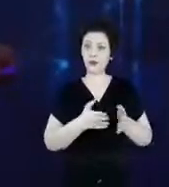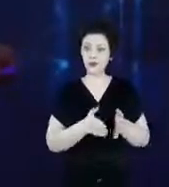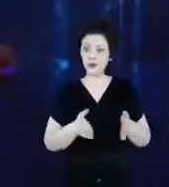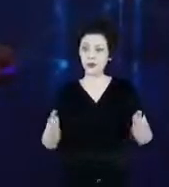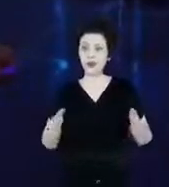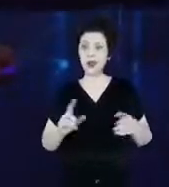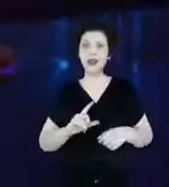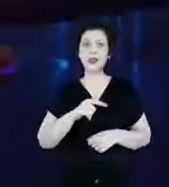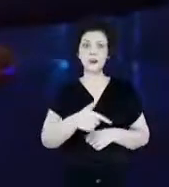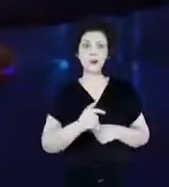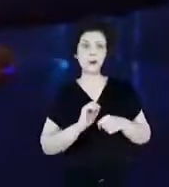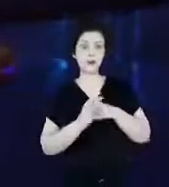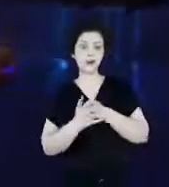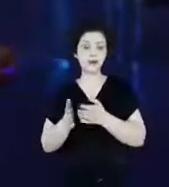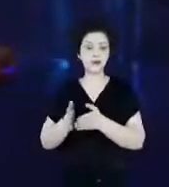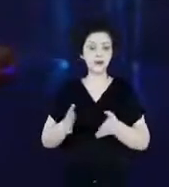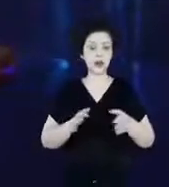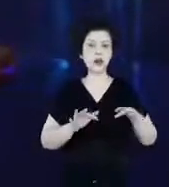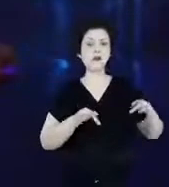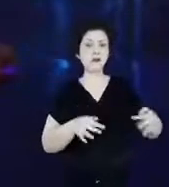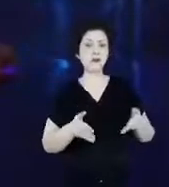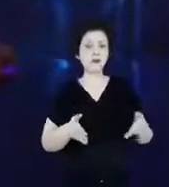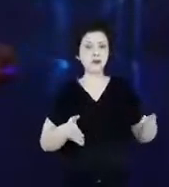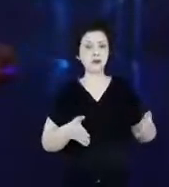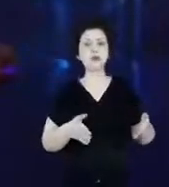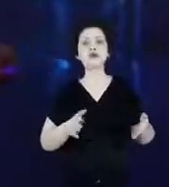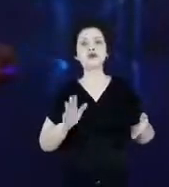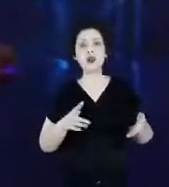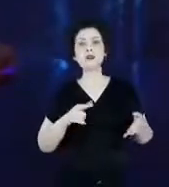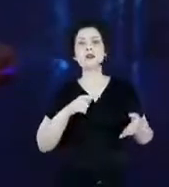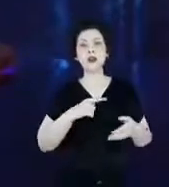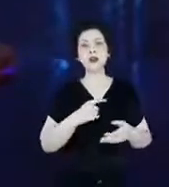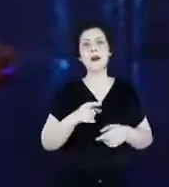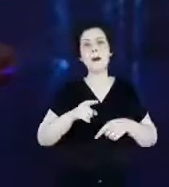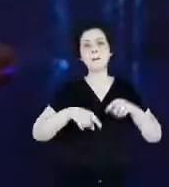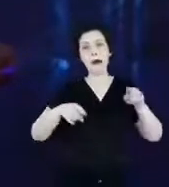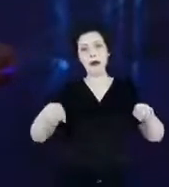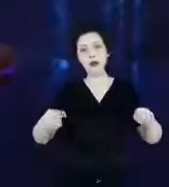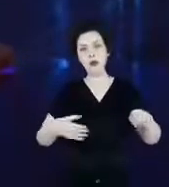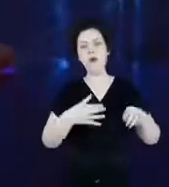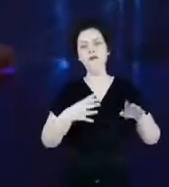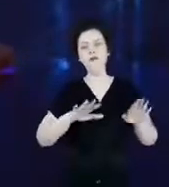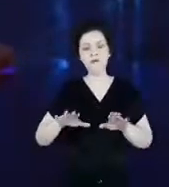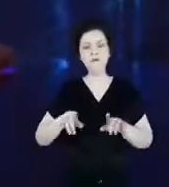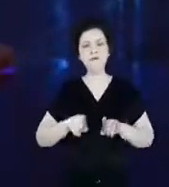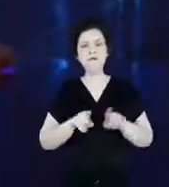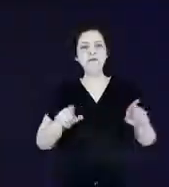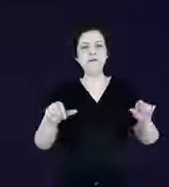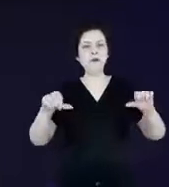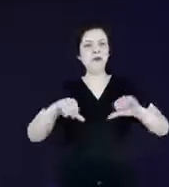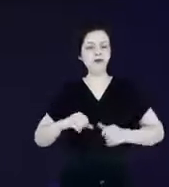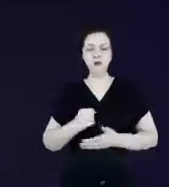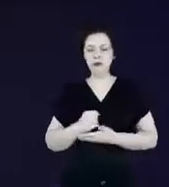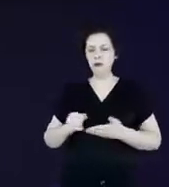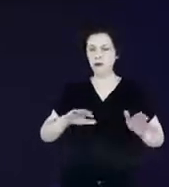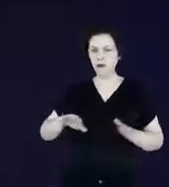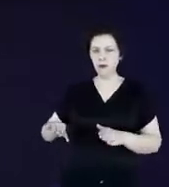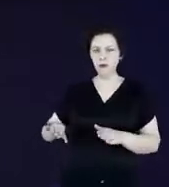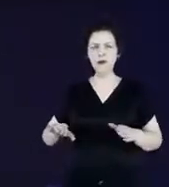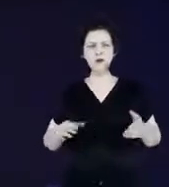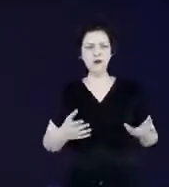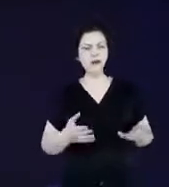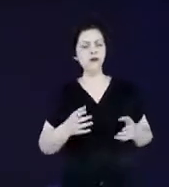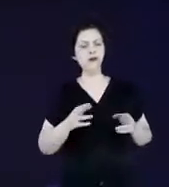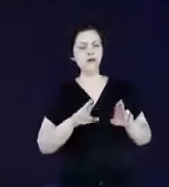pós-pandemia, digamos assim, né, porque está todo mundo ainda com medo dessa variante que apareceu, mas eu acho que o pior já passou. E há